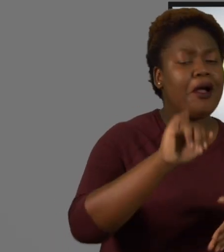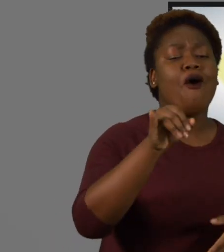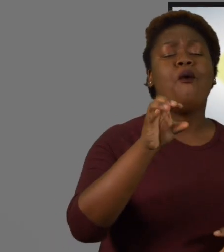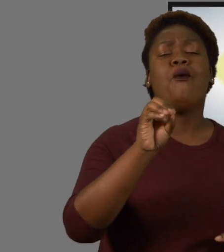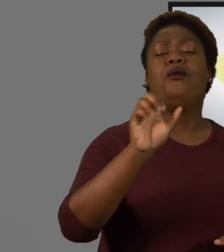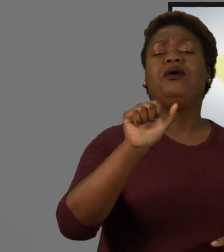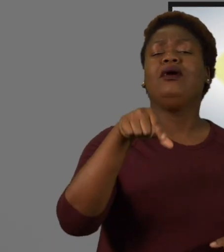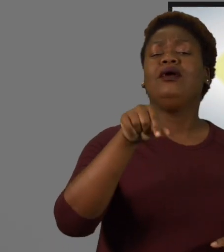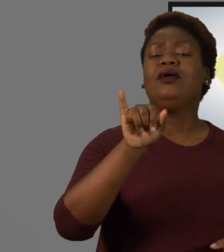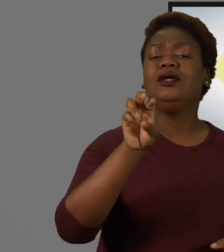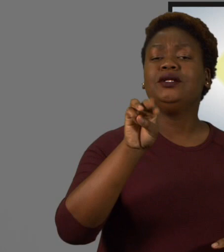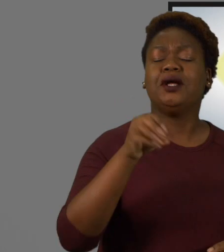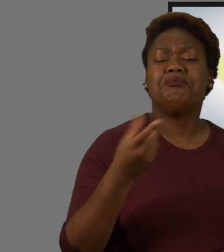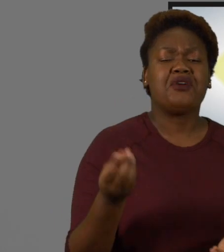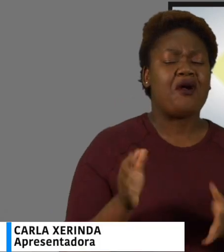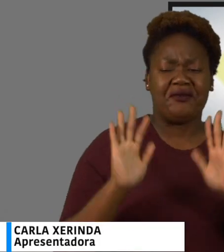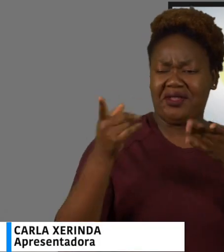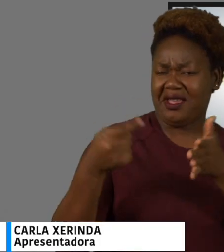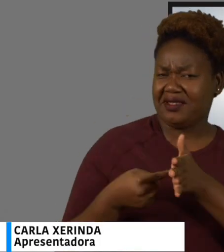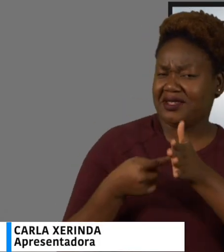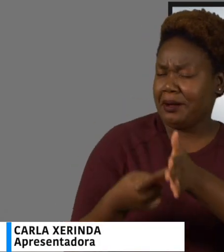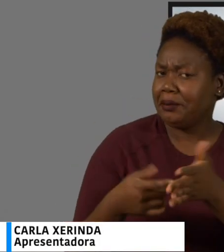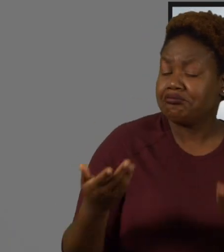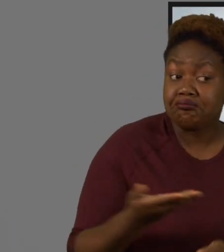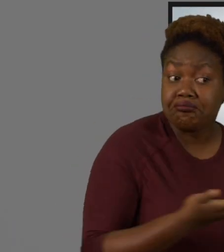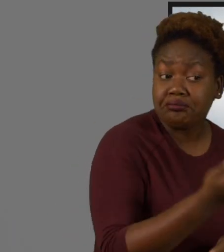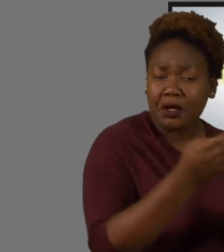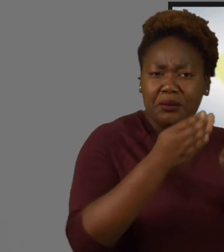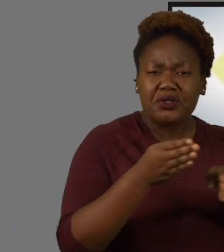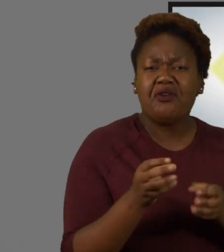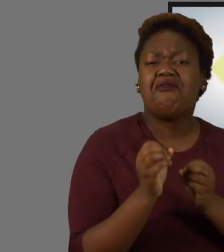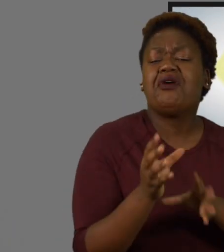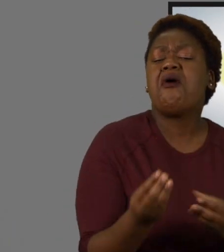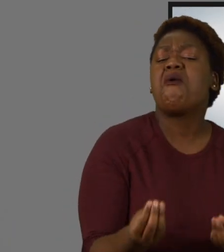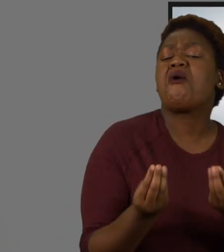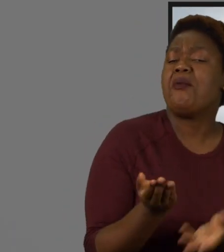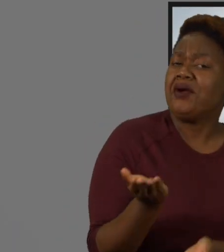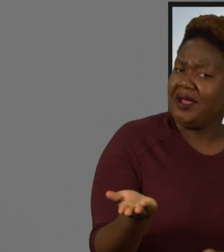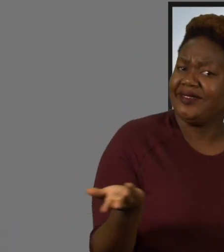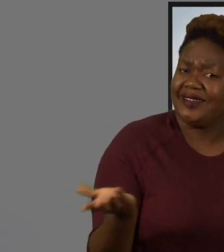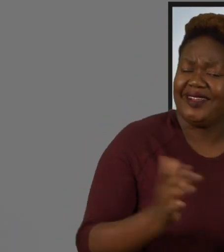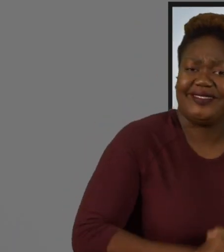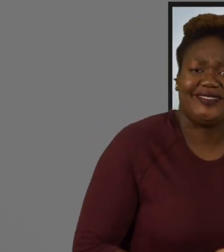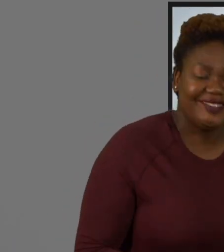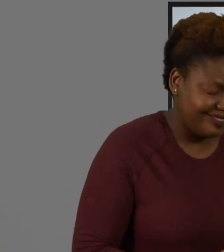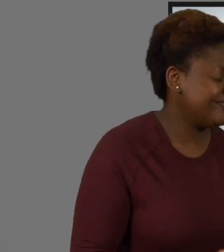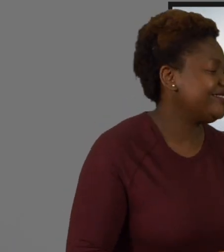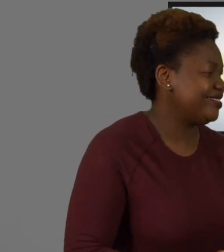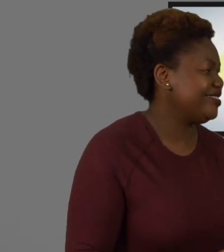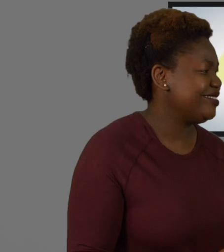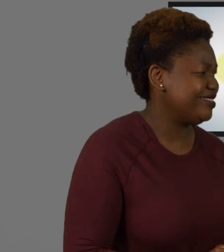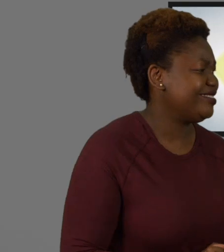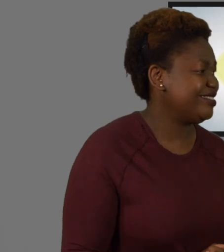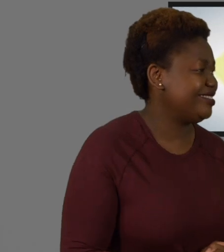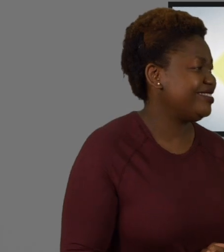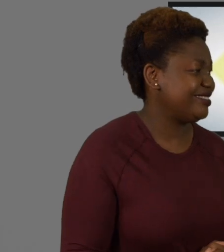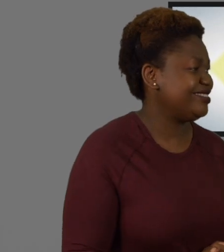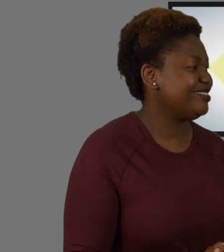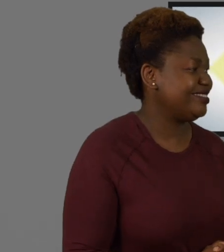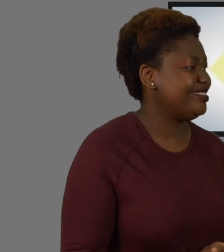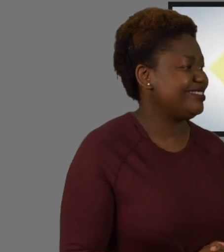Quando falamos de superação e exemplos de vida, falamos de pessoas como Joaquim Chicava. Ele